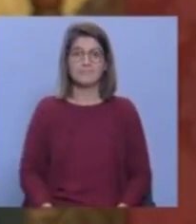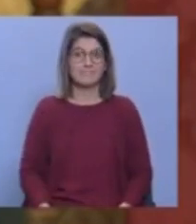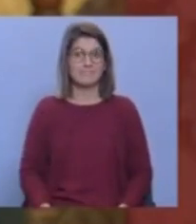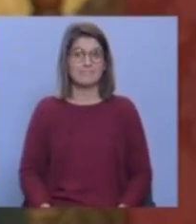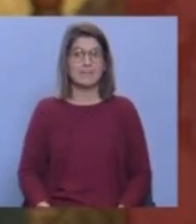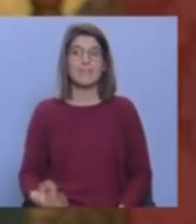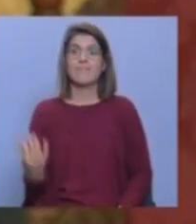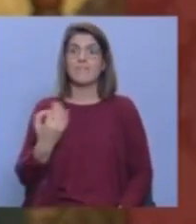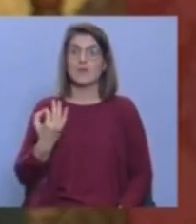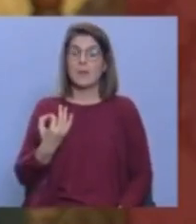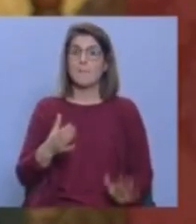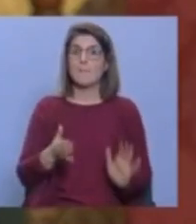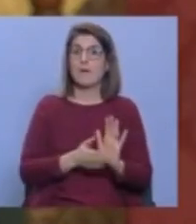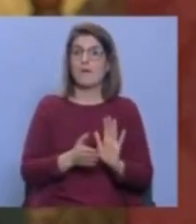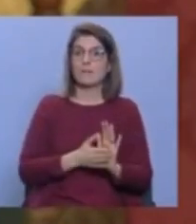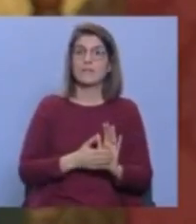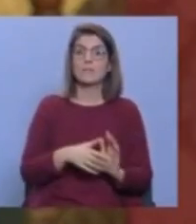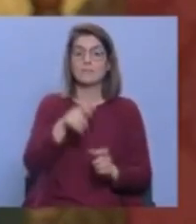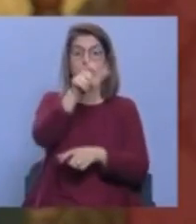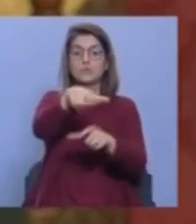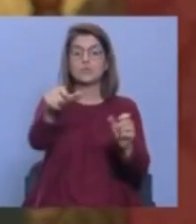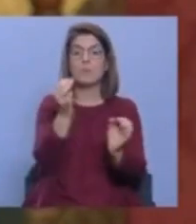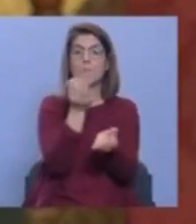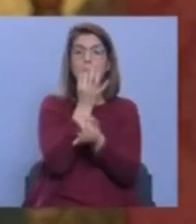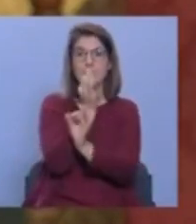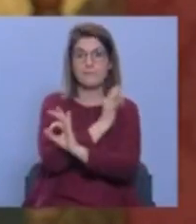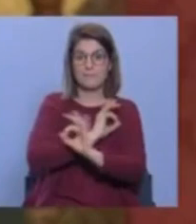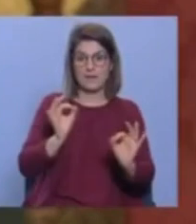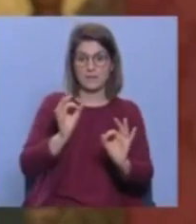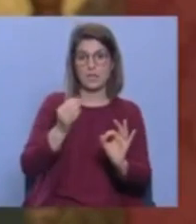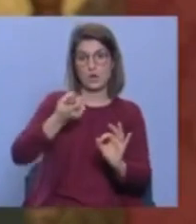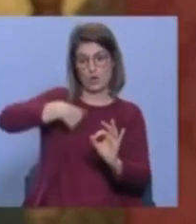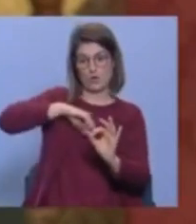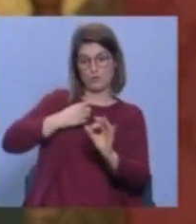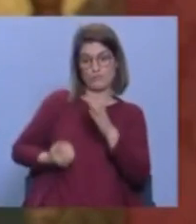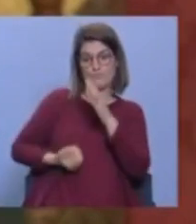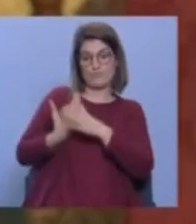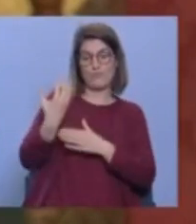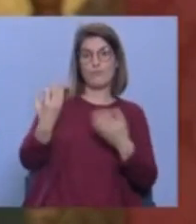é o grande indicador da perfeição humana, tal como nós fomos criados,